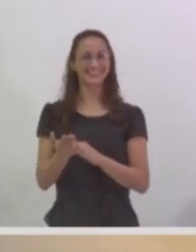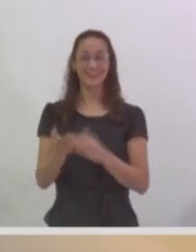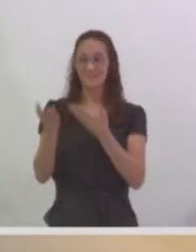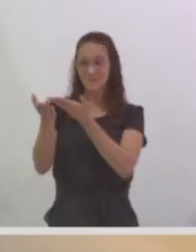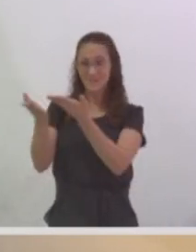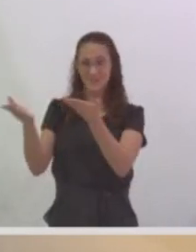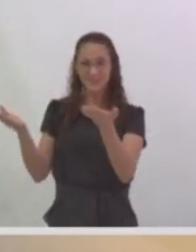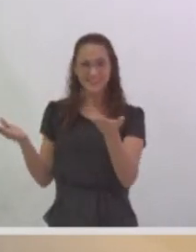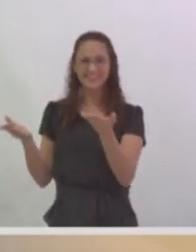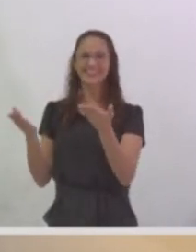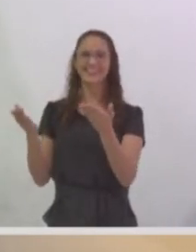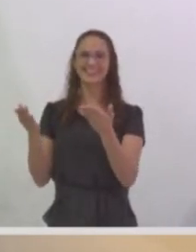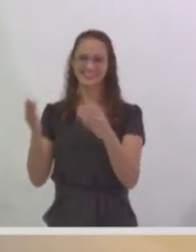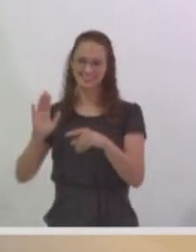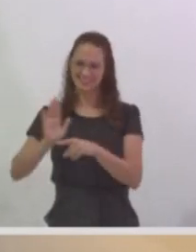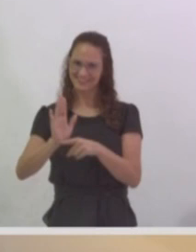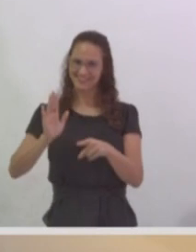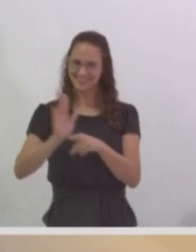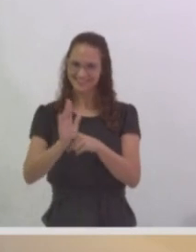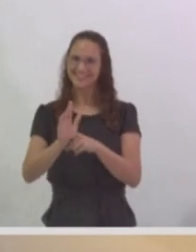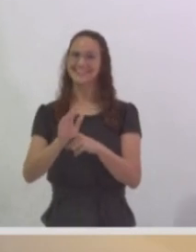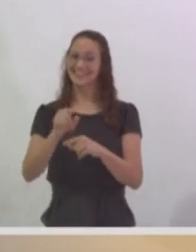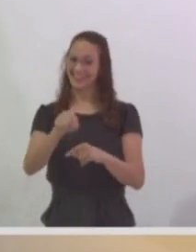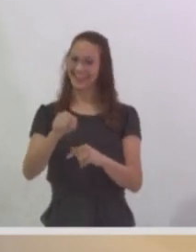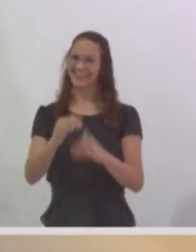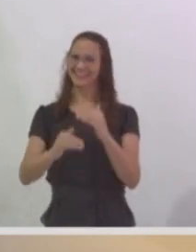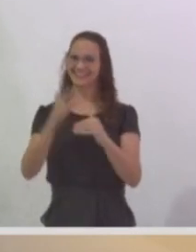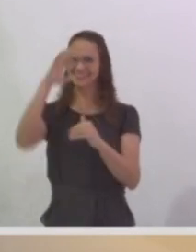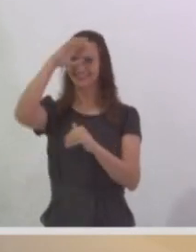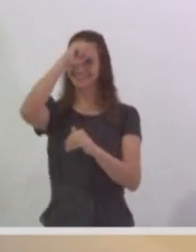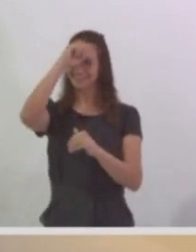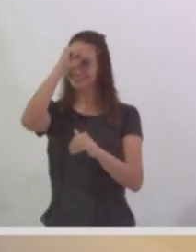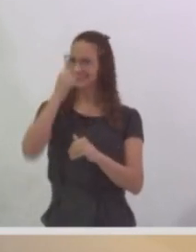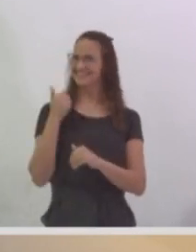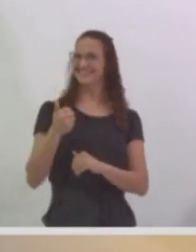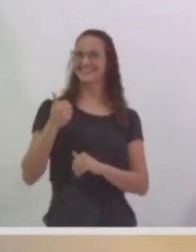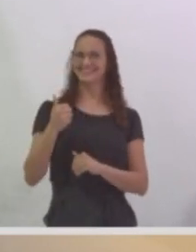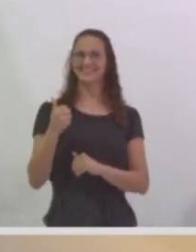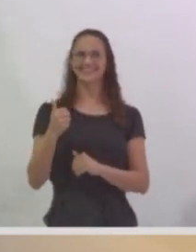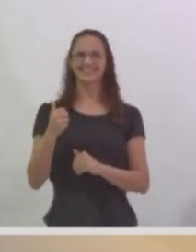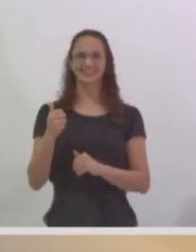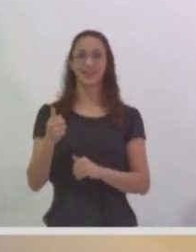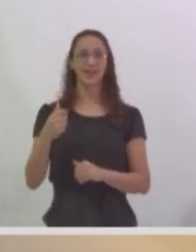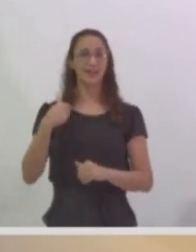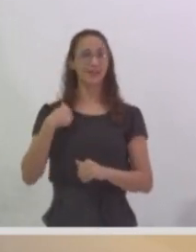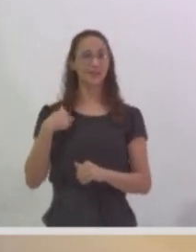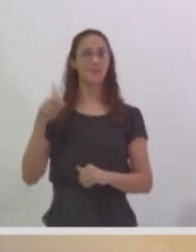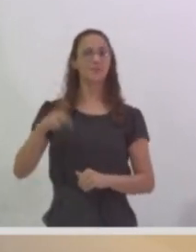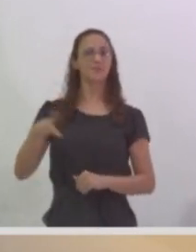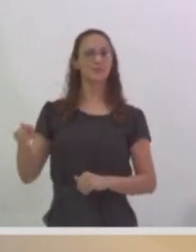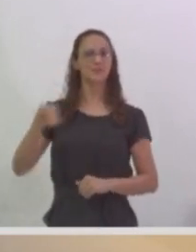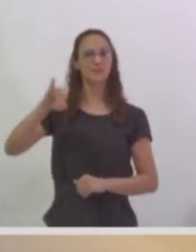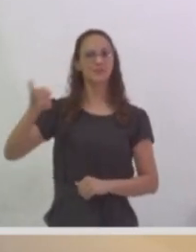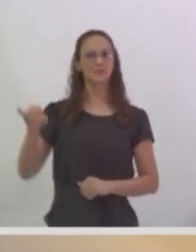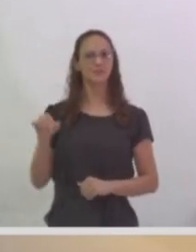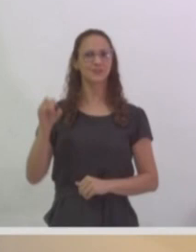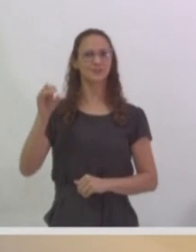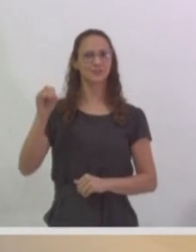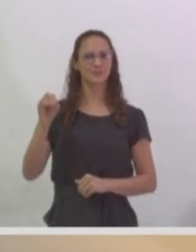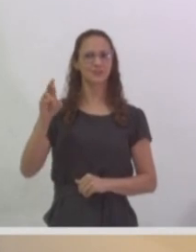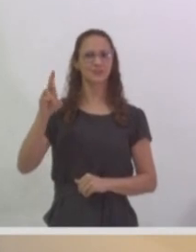vocês que nós estamos conseguindo fazer esse sucesso. Legal? Eu sou o professor Jorge, estão lembrados? Essa aula